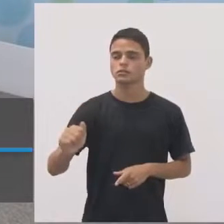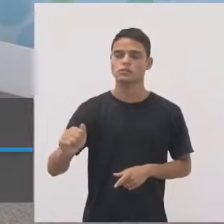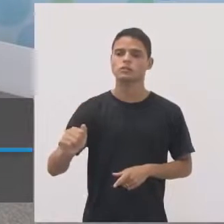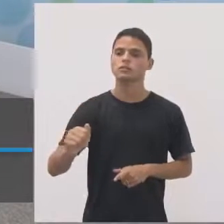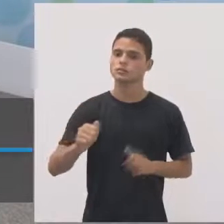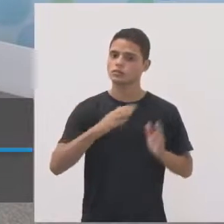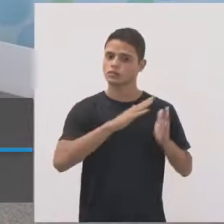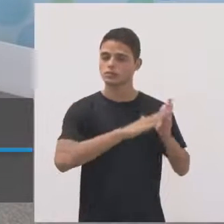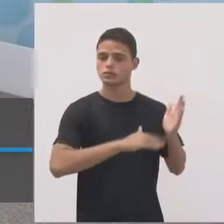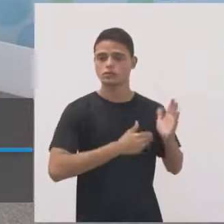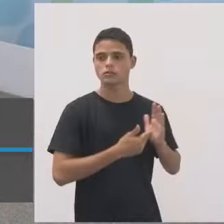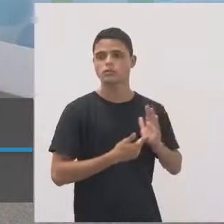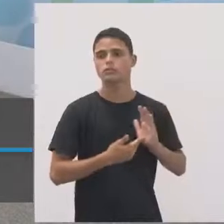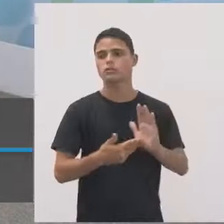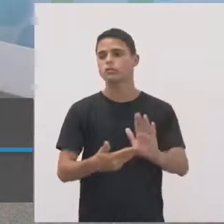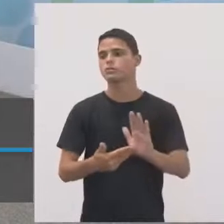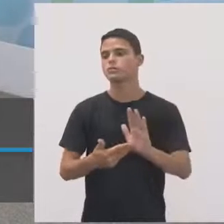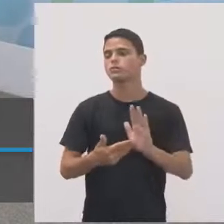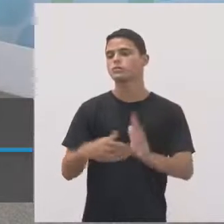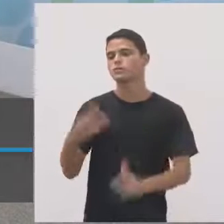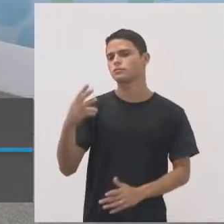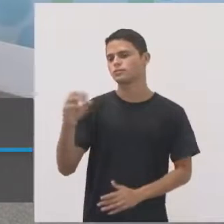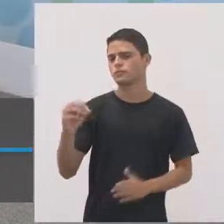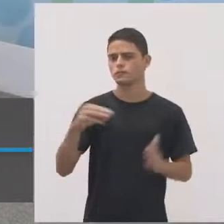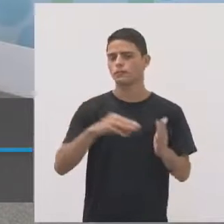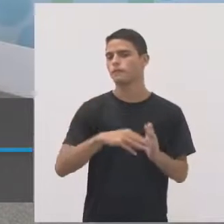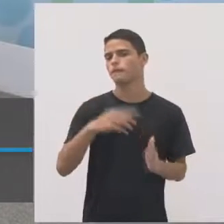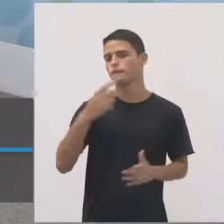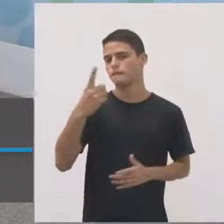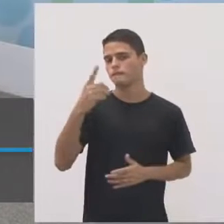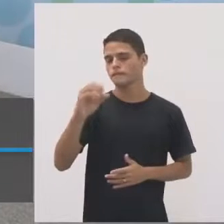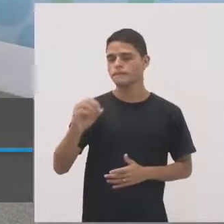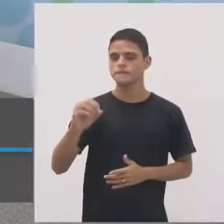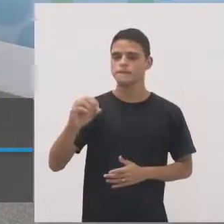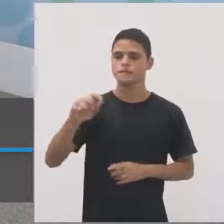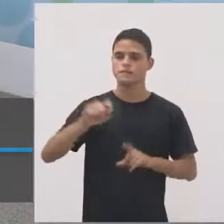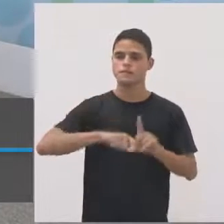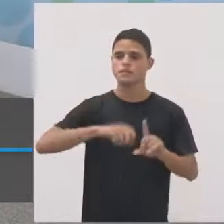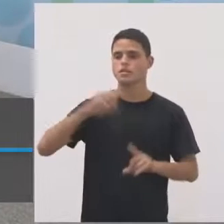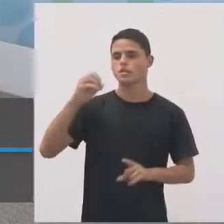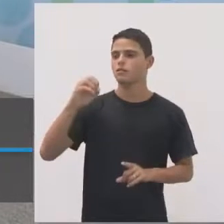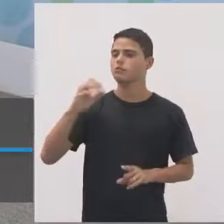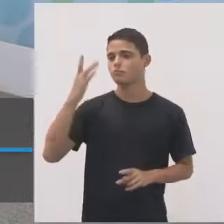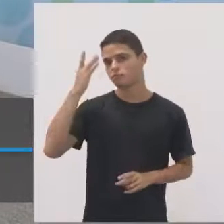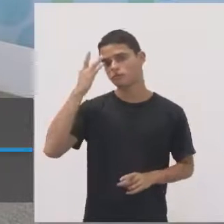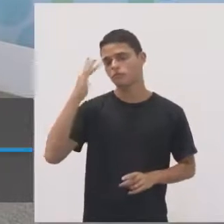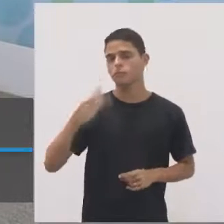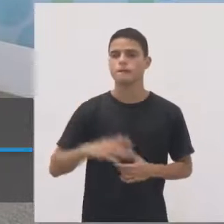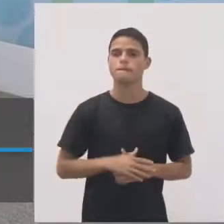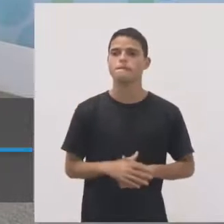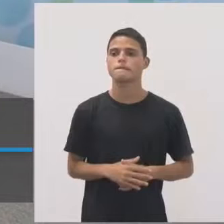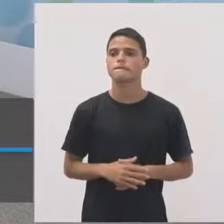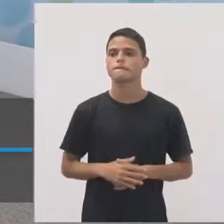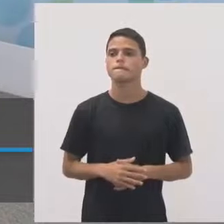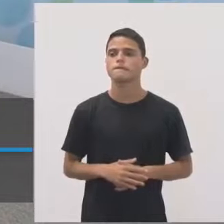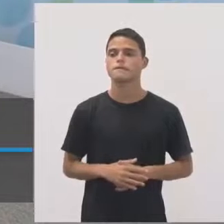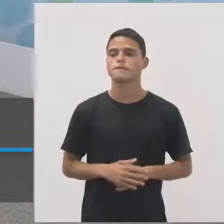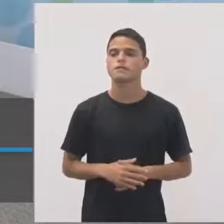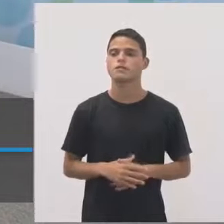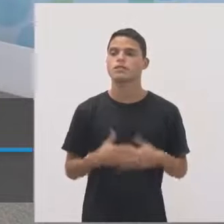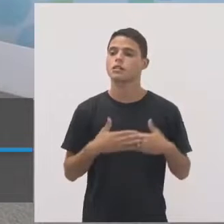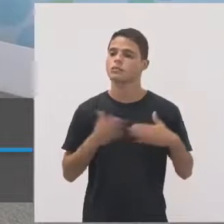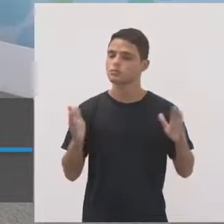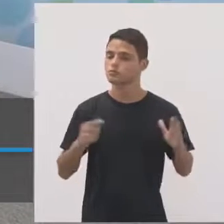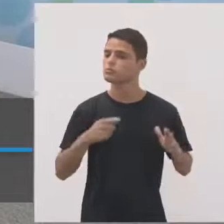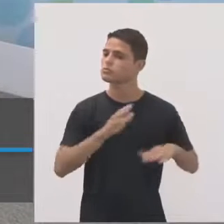coisa errada de datas, mas se eu não me engano, até 30/10. Não sei se eles vão prorrogar mais um prazo, mas enfim. Então fica aberto para